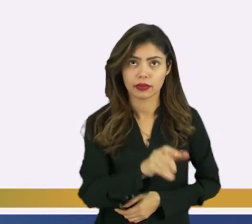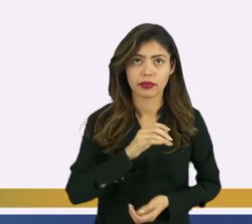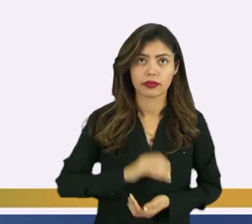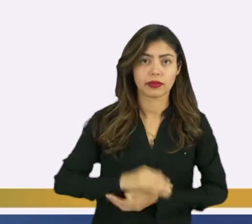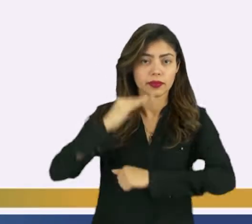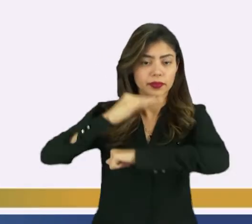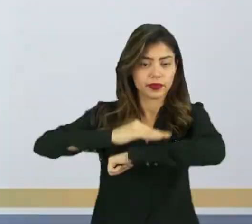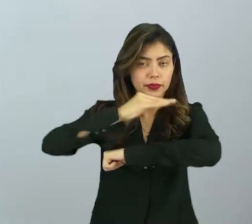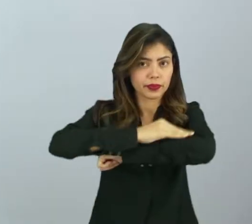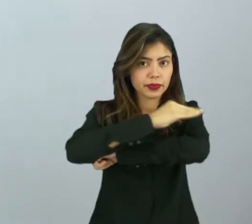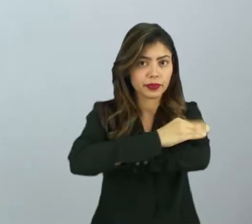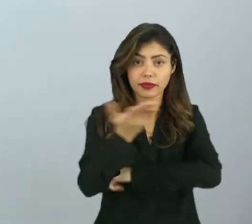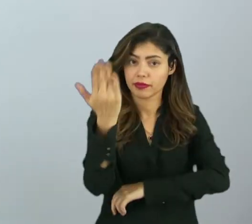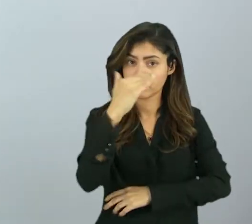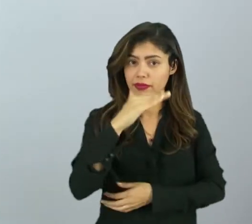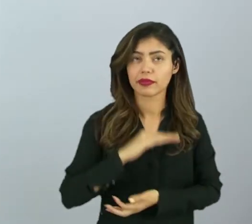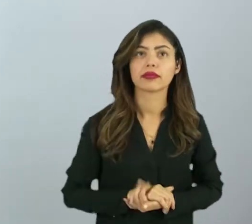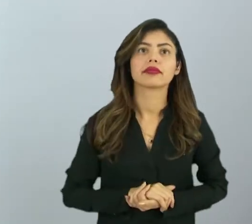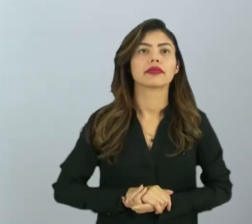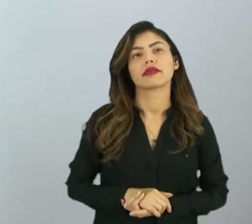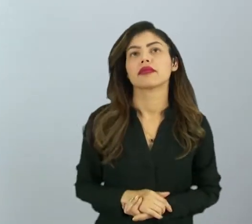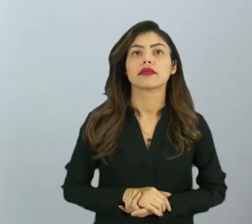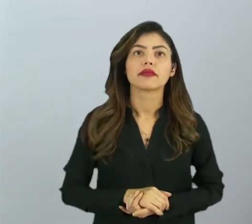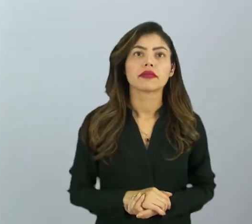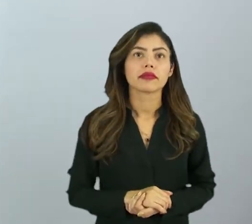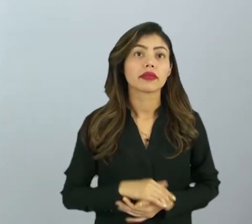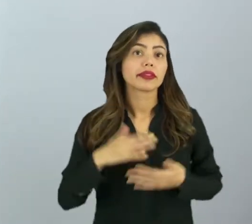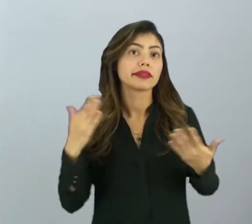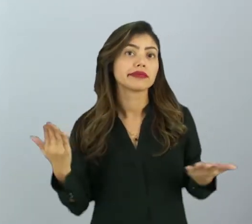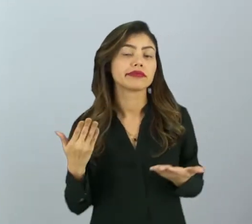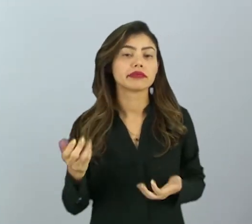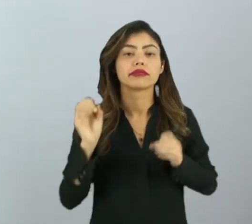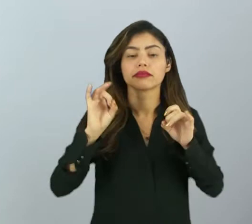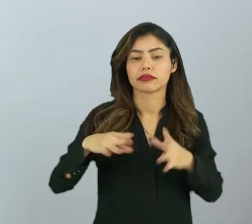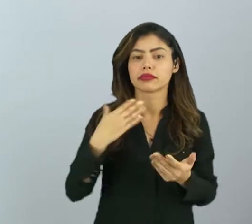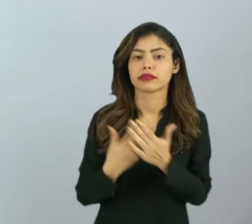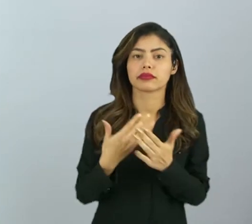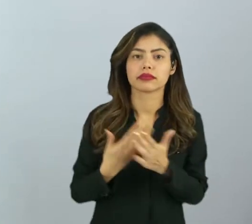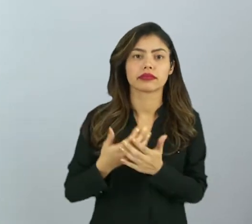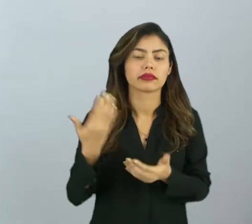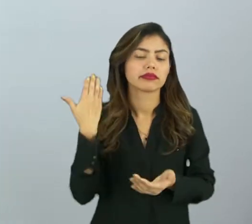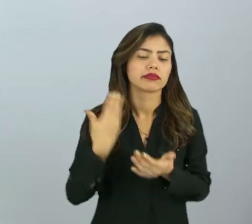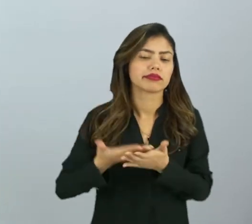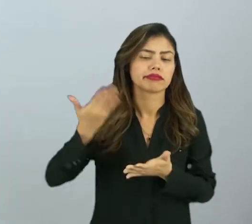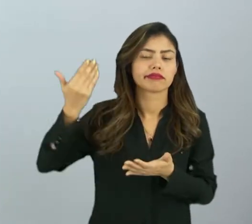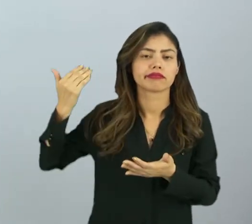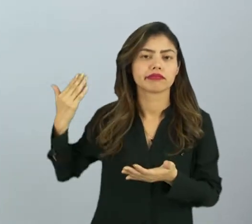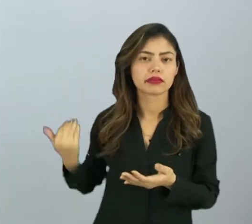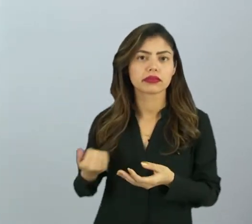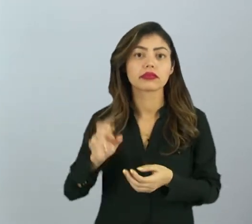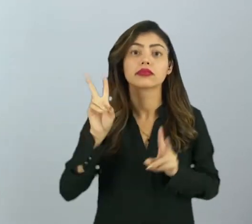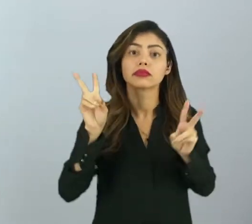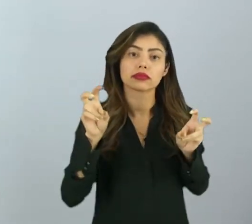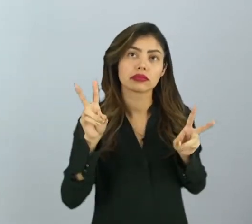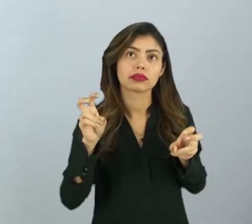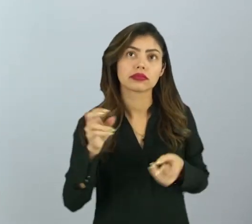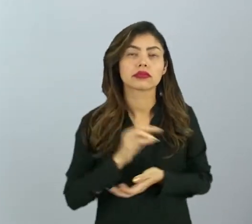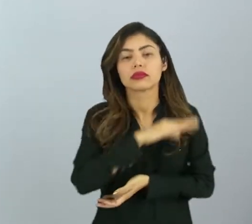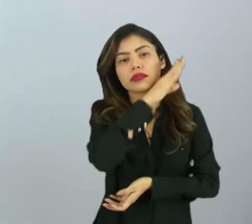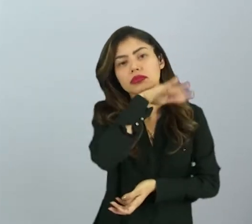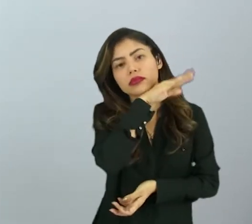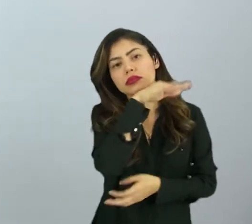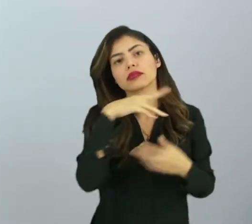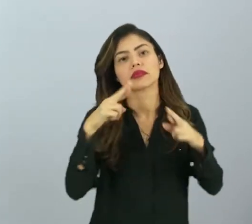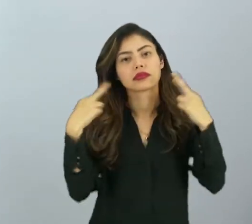como anfíbios. Vamos lá? Então, nas últimas aulas a gente vem estudando aí, sobre o